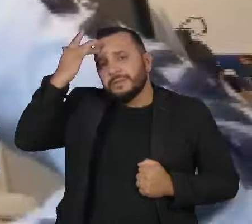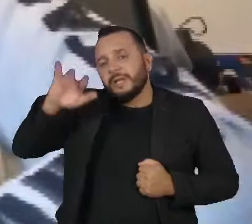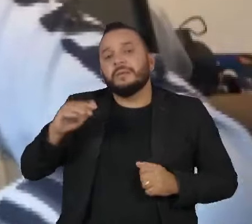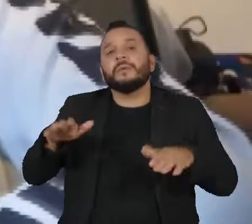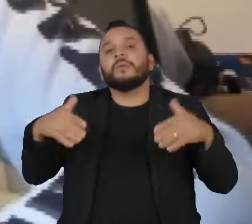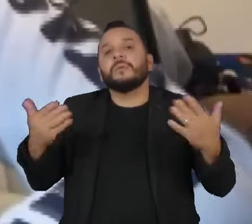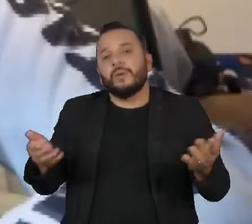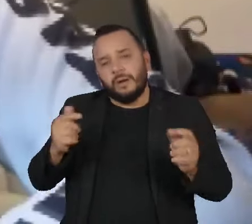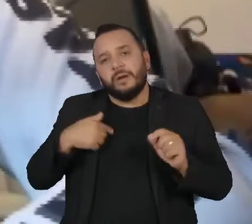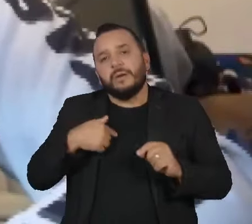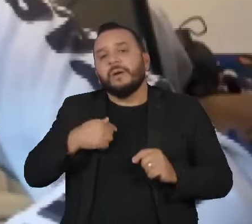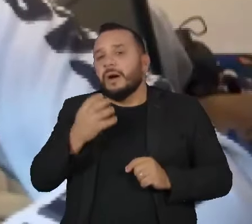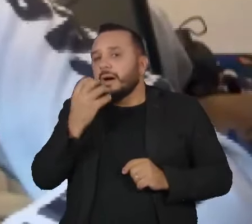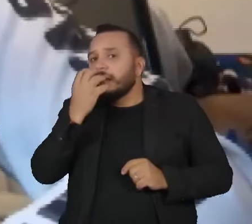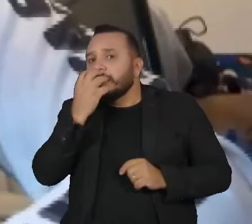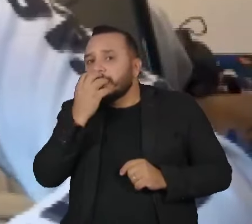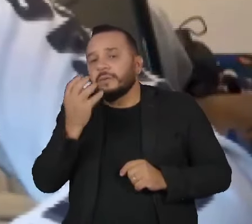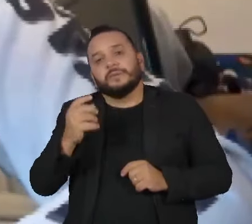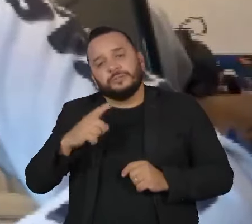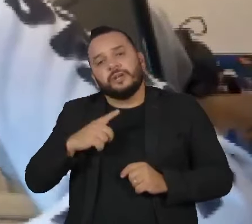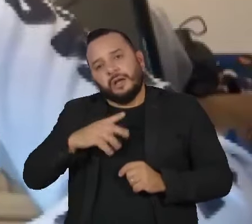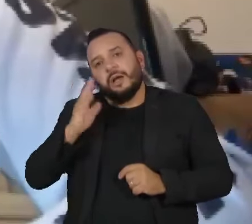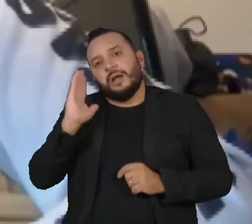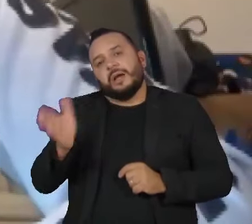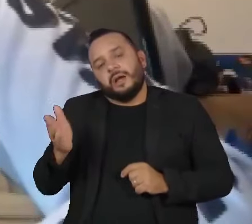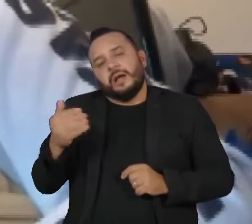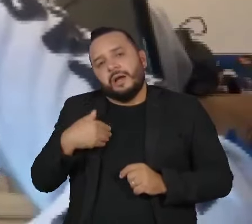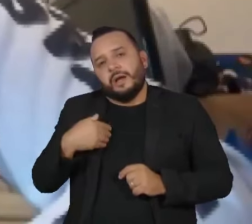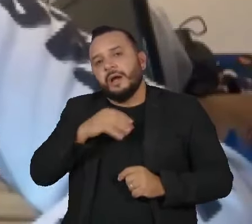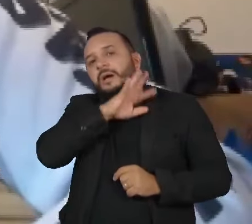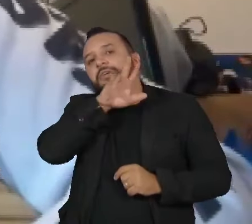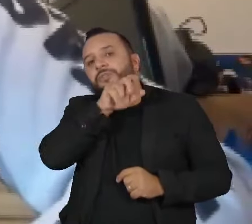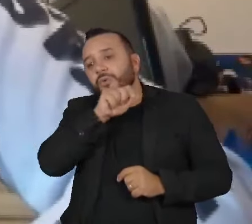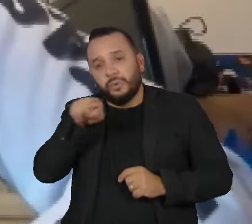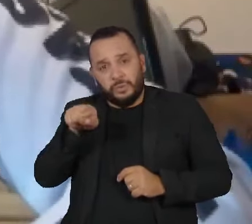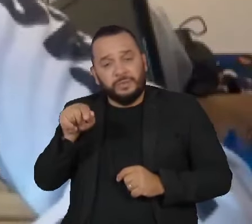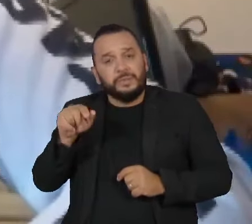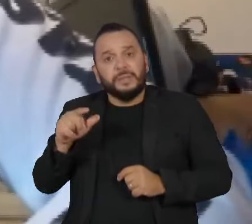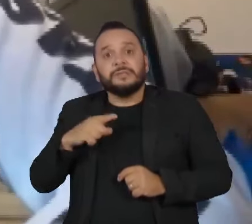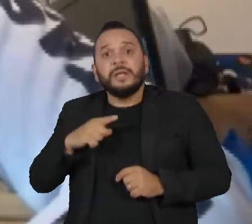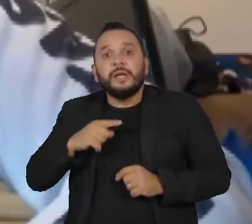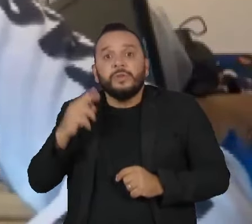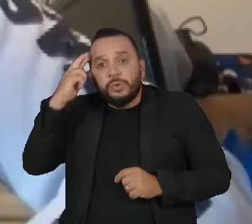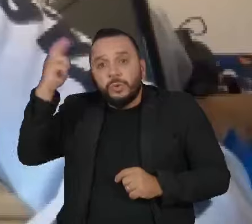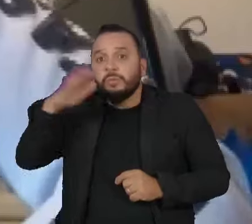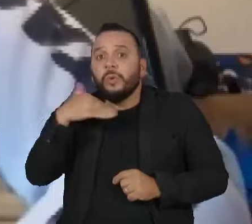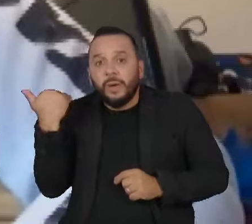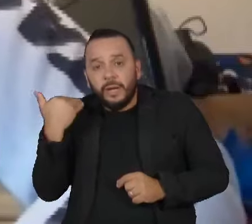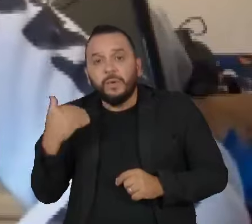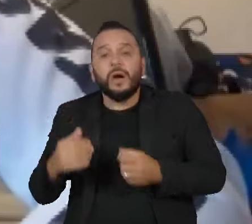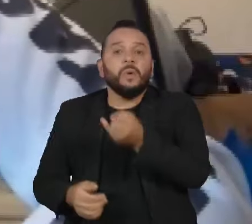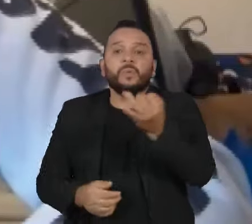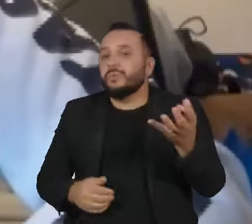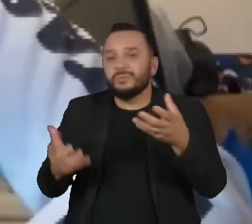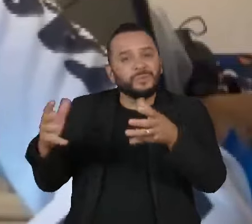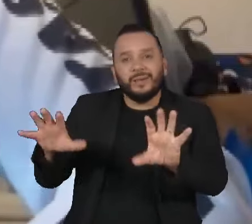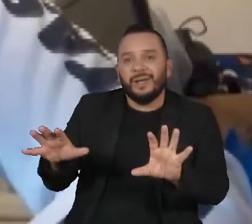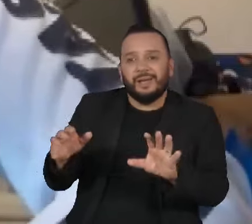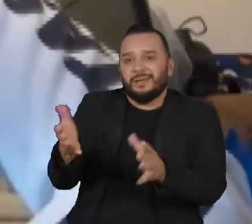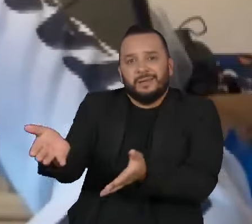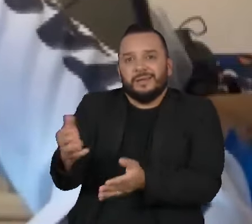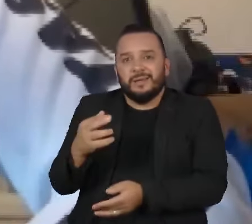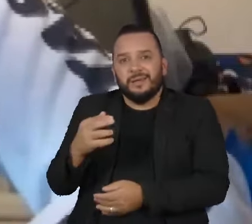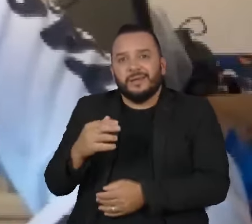quais animais ainda têm tutores vivos, porque muitos tutores não quiseram mais os seus animais, né, por terem perdido sua casa